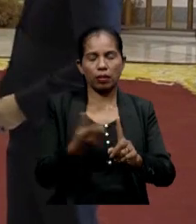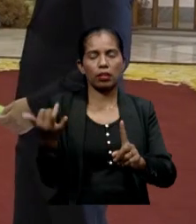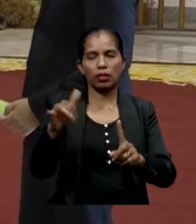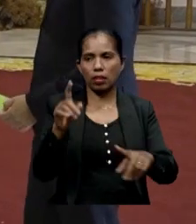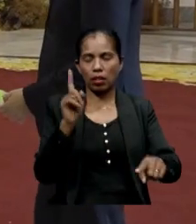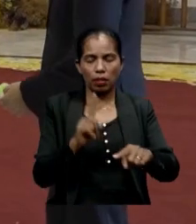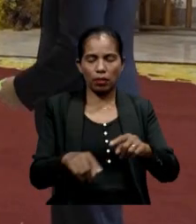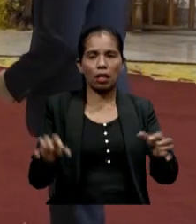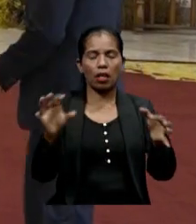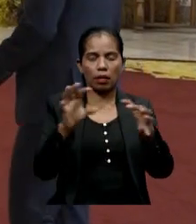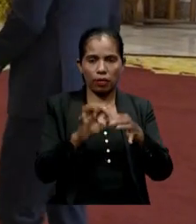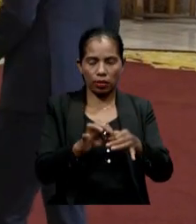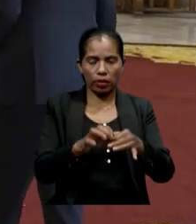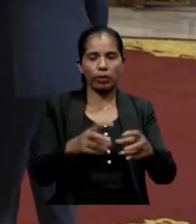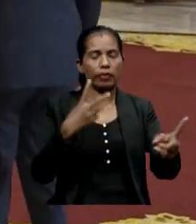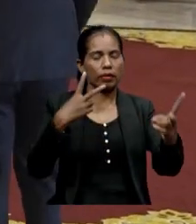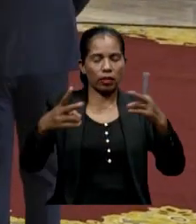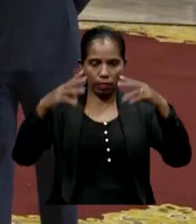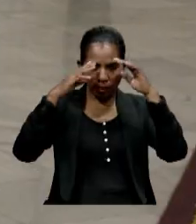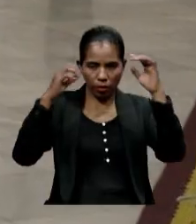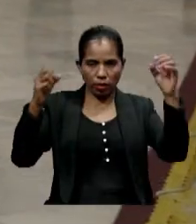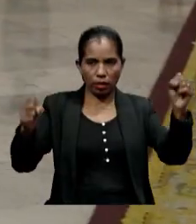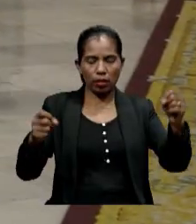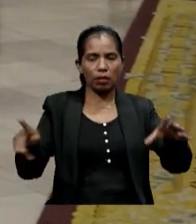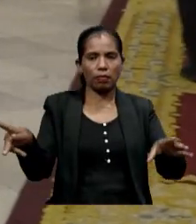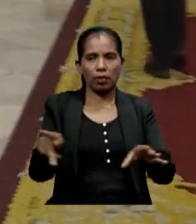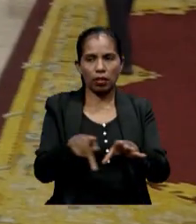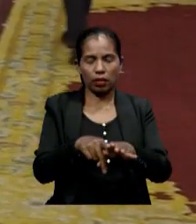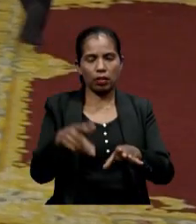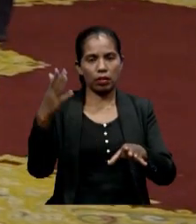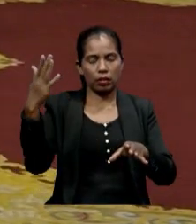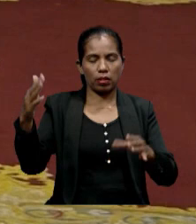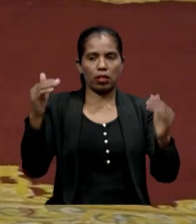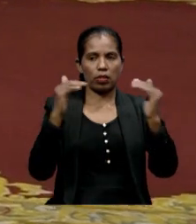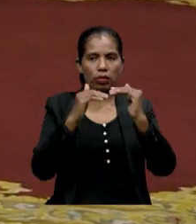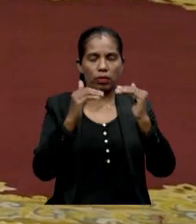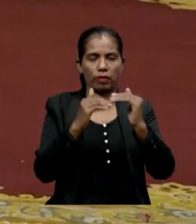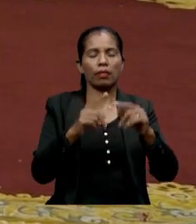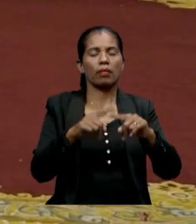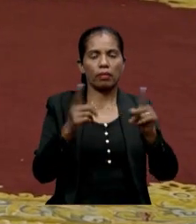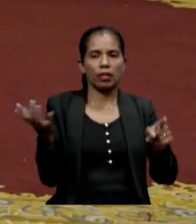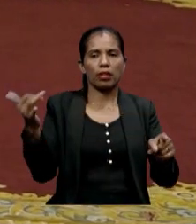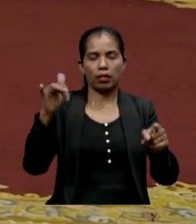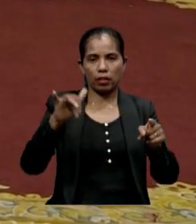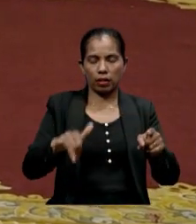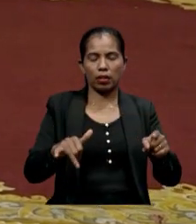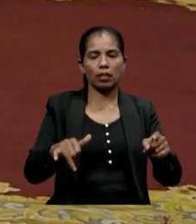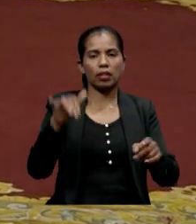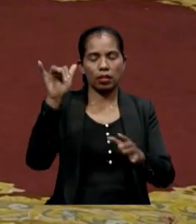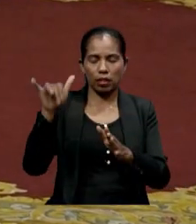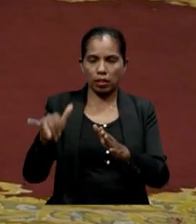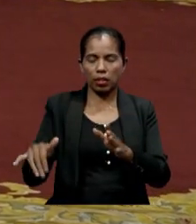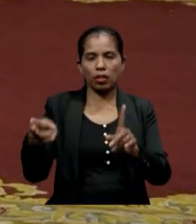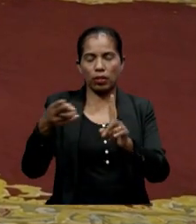Siralabele acompanha viagem Presidente da República nian, ma participa e ha encontro. Mas be, ser na ingrua isoladet e